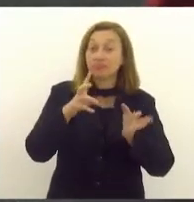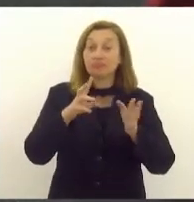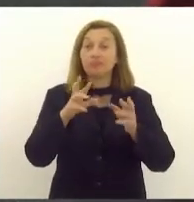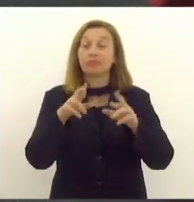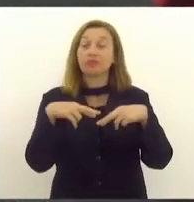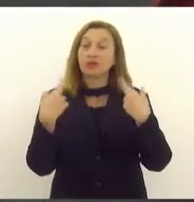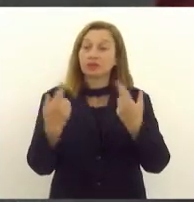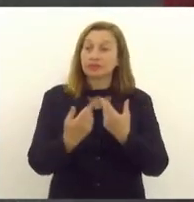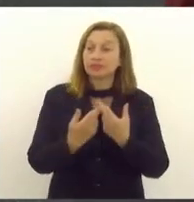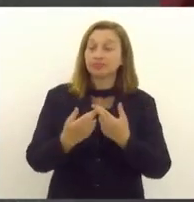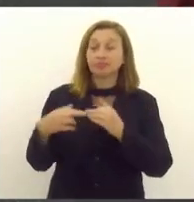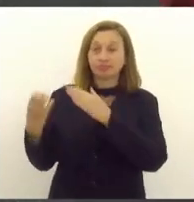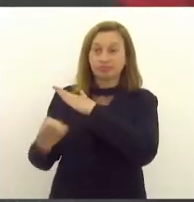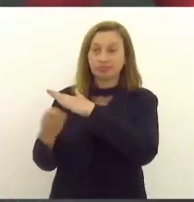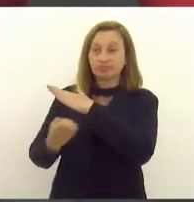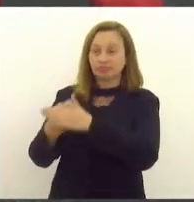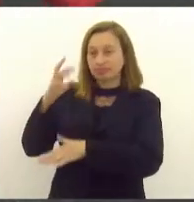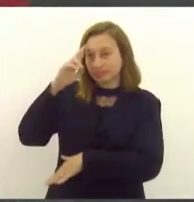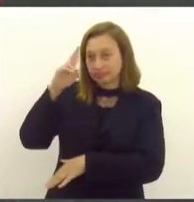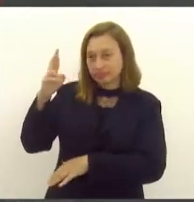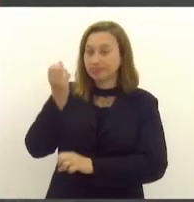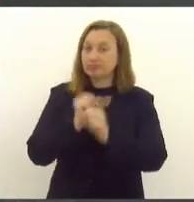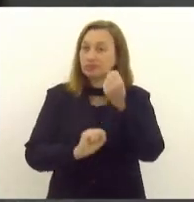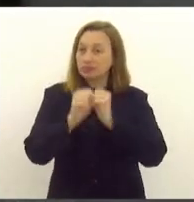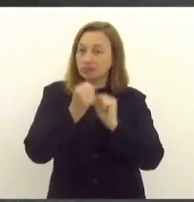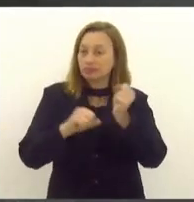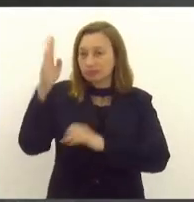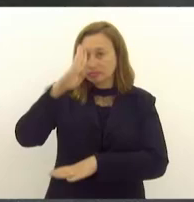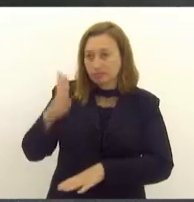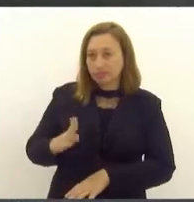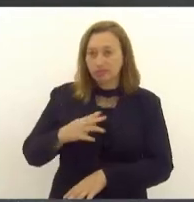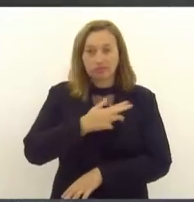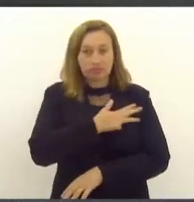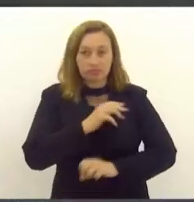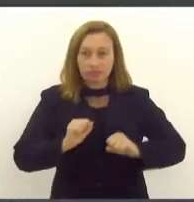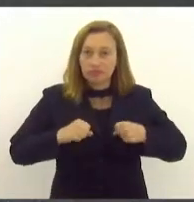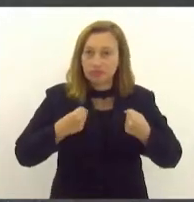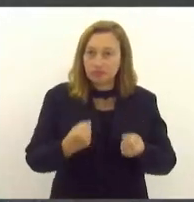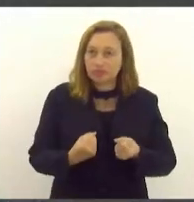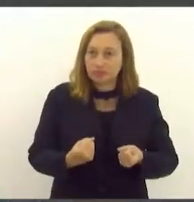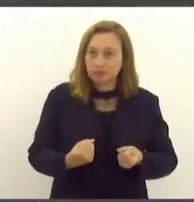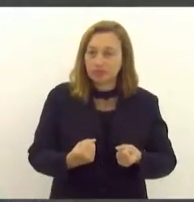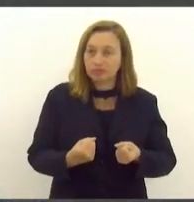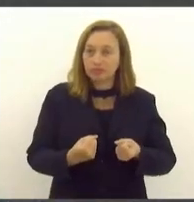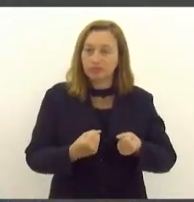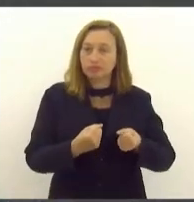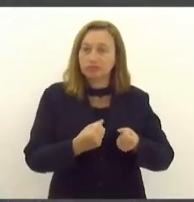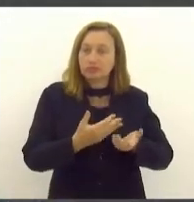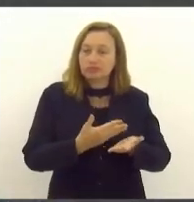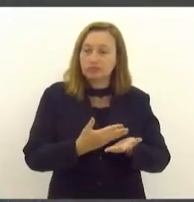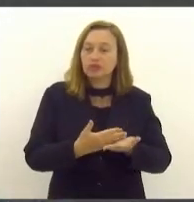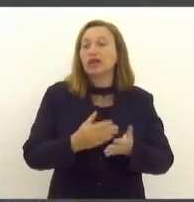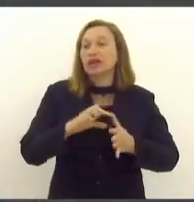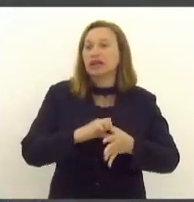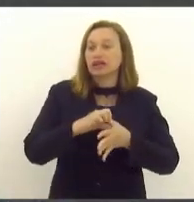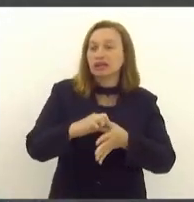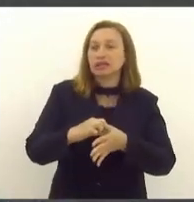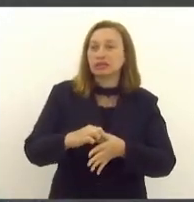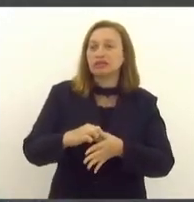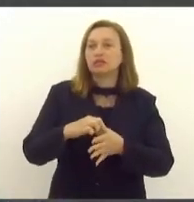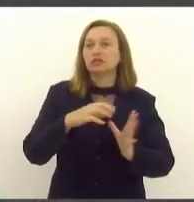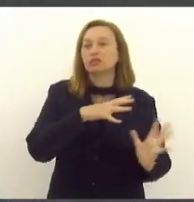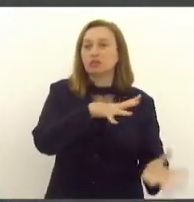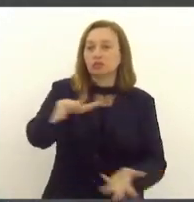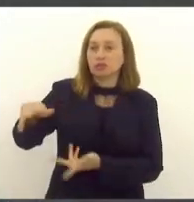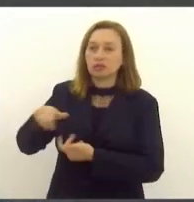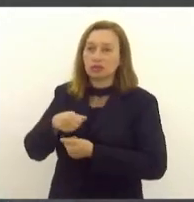com empresários da indústria brasileira que também estão por lá o presidente Lula defendeu que o Brasil seja protagonista e Líder mundial na